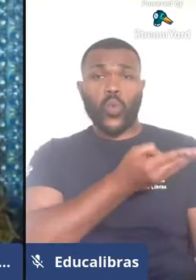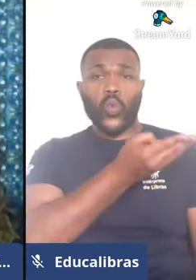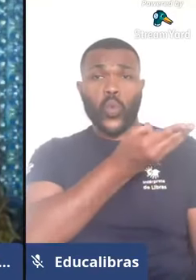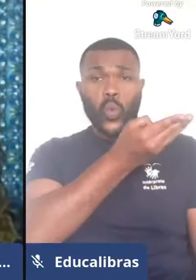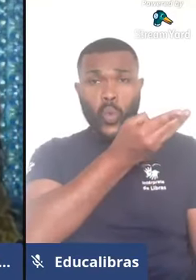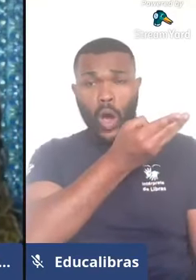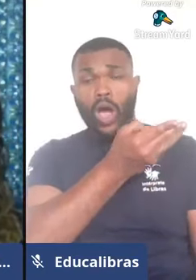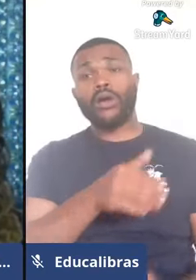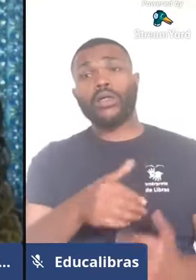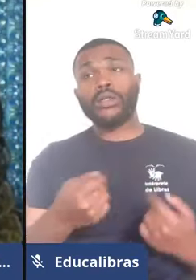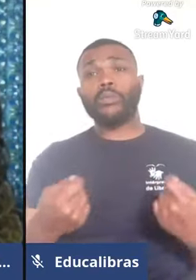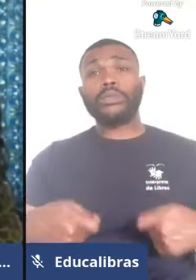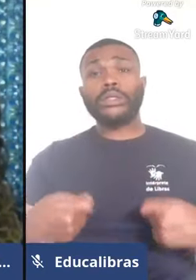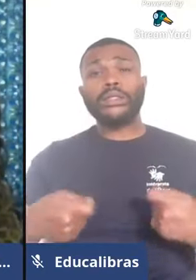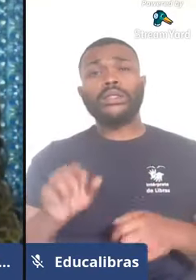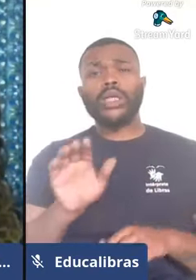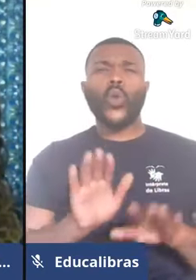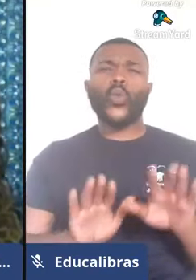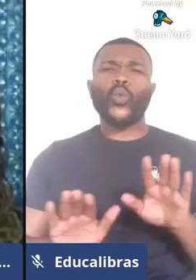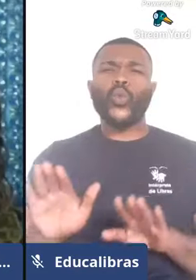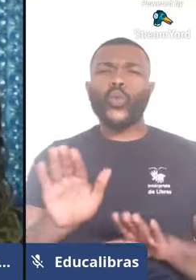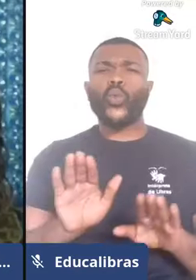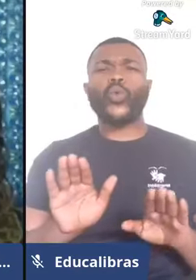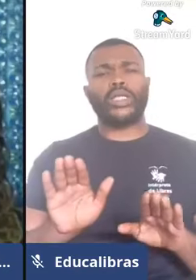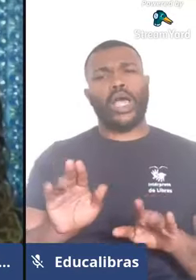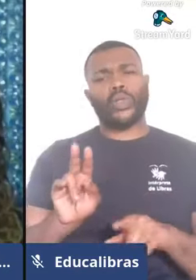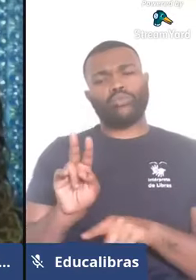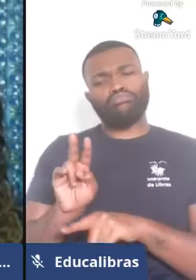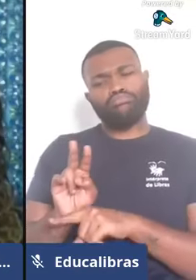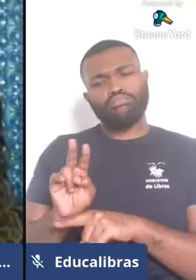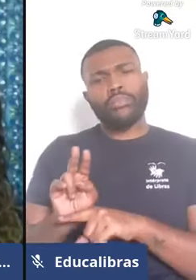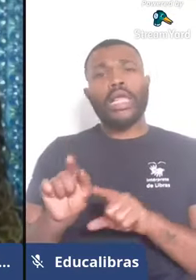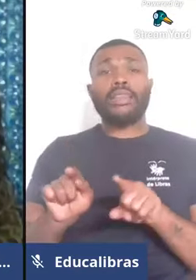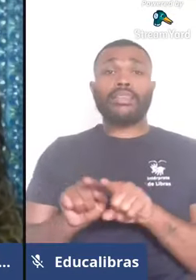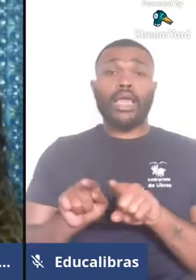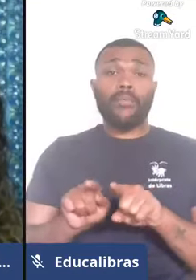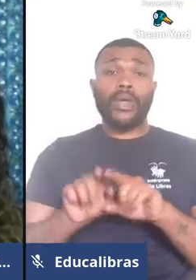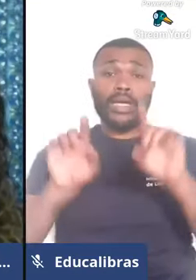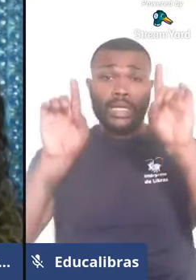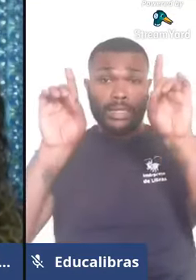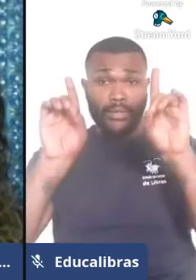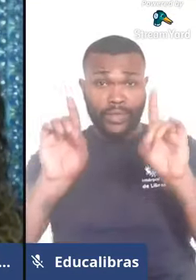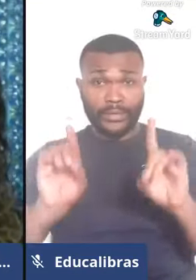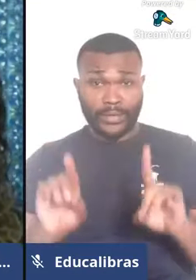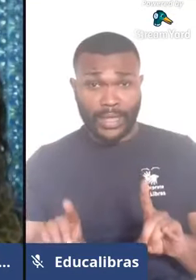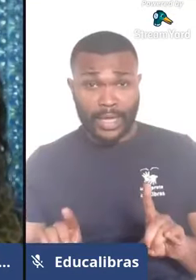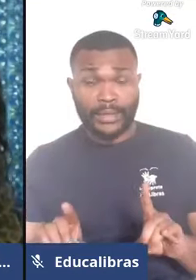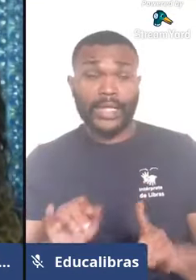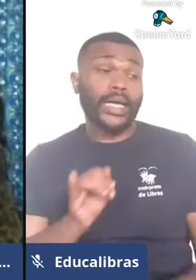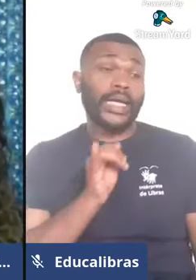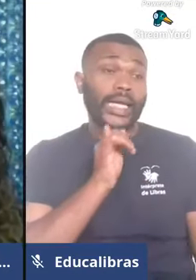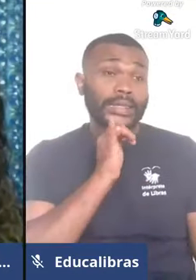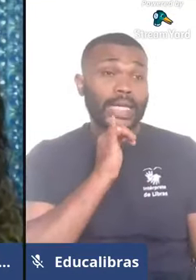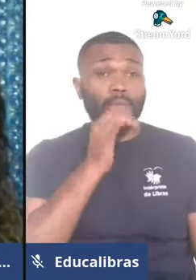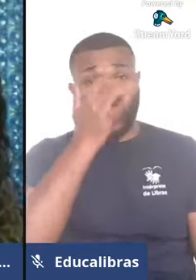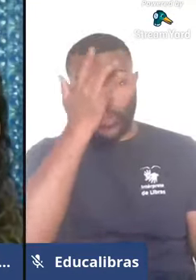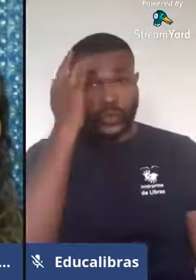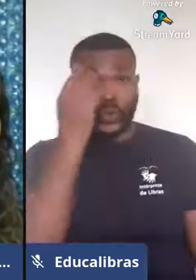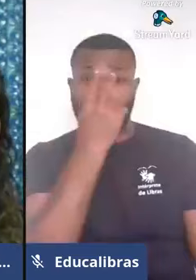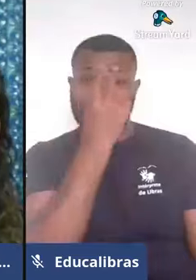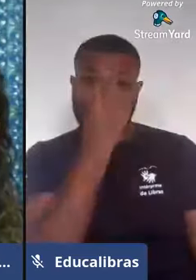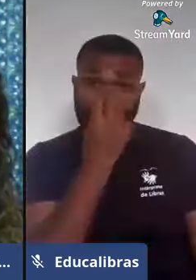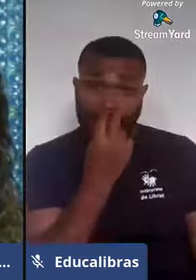esse cuidado, né? Lógico que tem algumas questões aí em relação à deficiência, na questão das pessoas que são cegas, né, na coisa